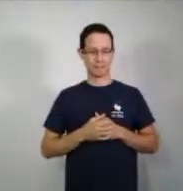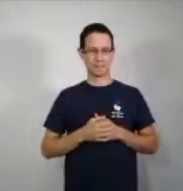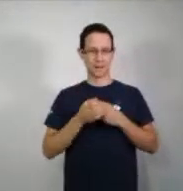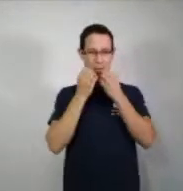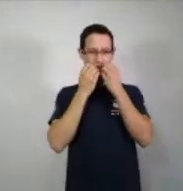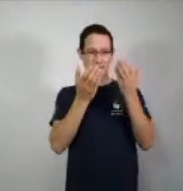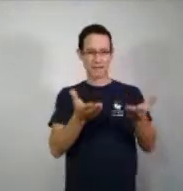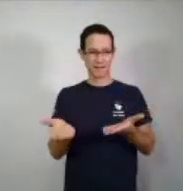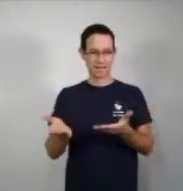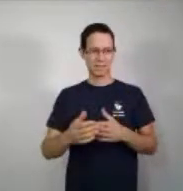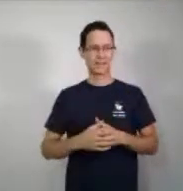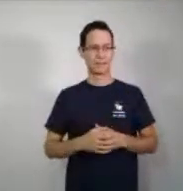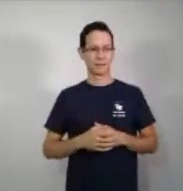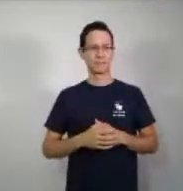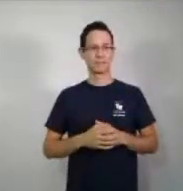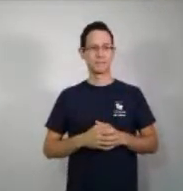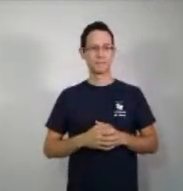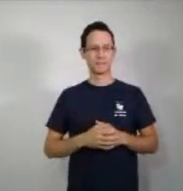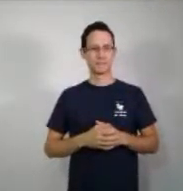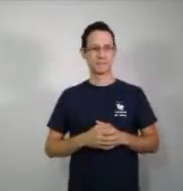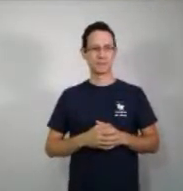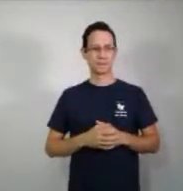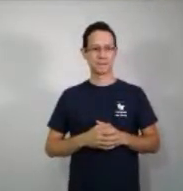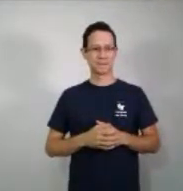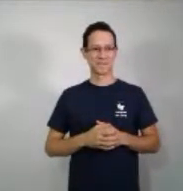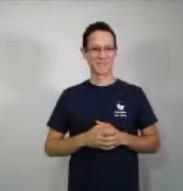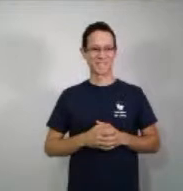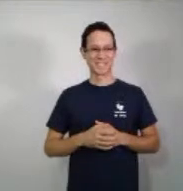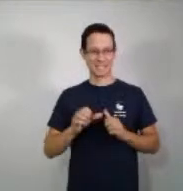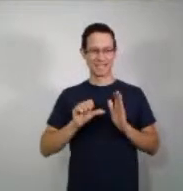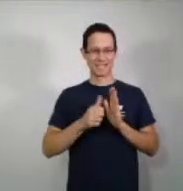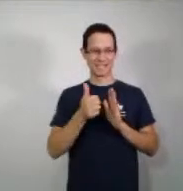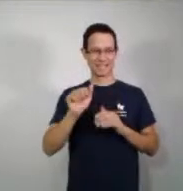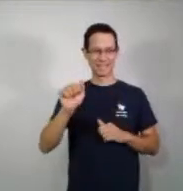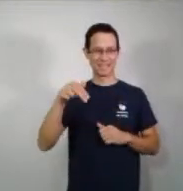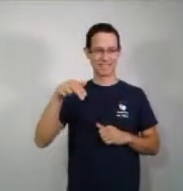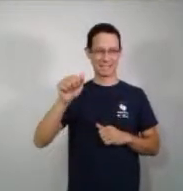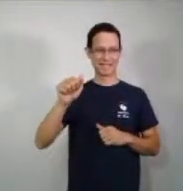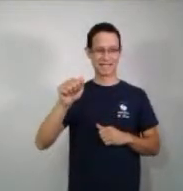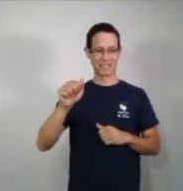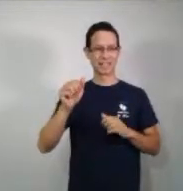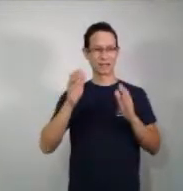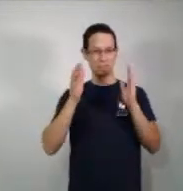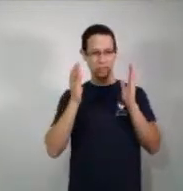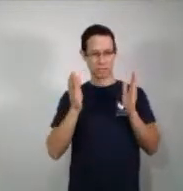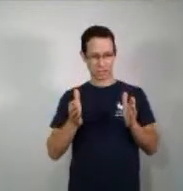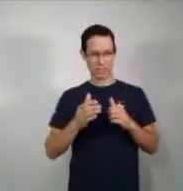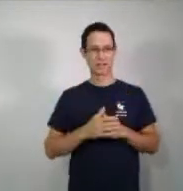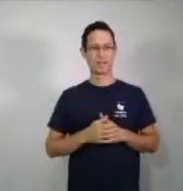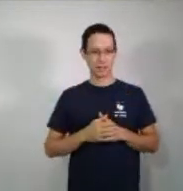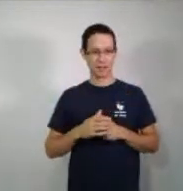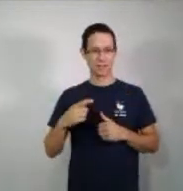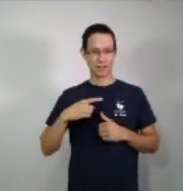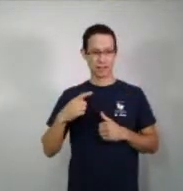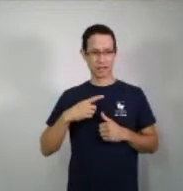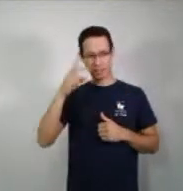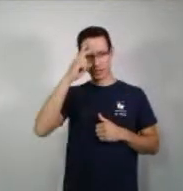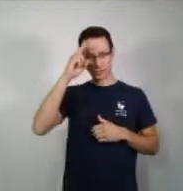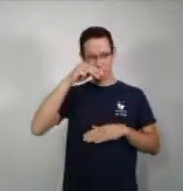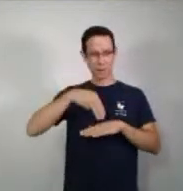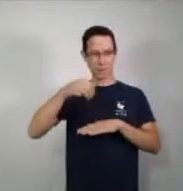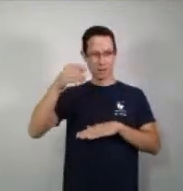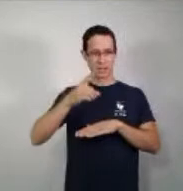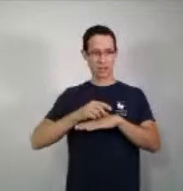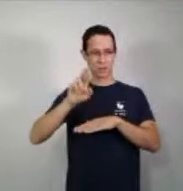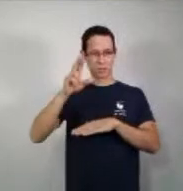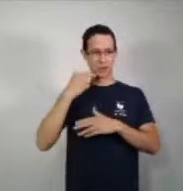bem-vinda. Apresentando Obrigada. então primeiro a Ana é jornalista, mestre em história e doutora em